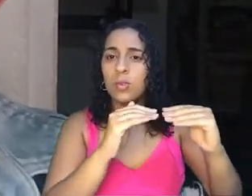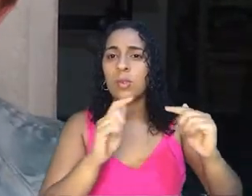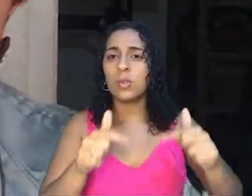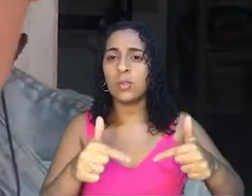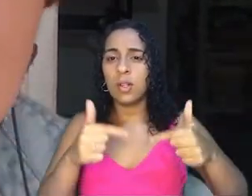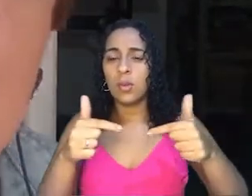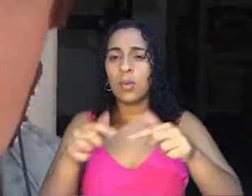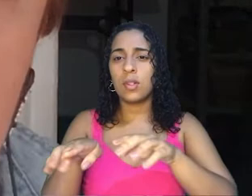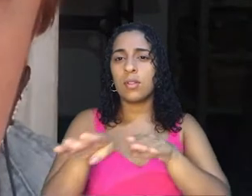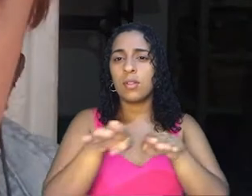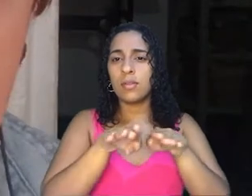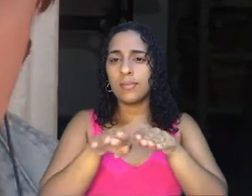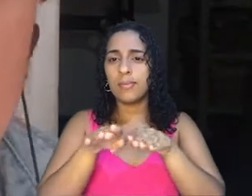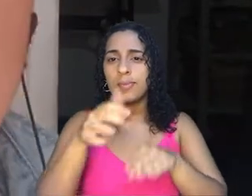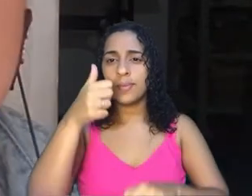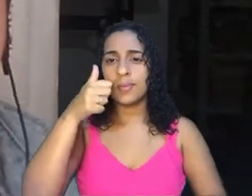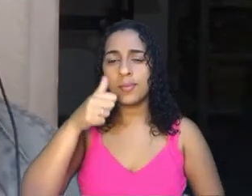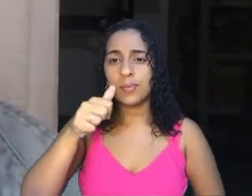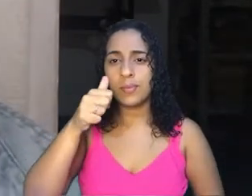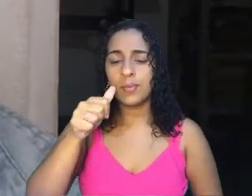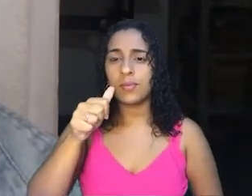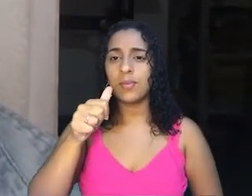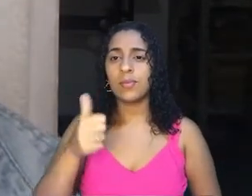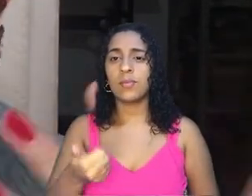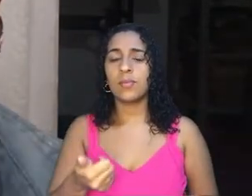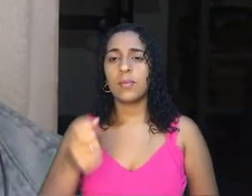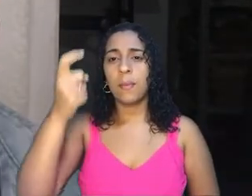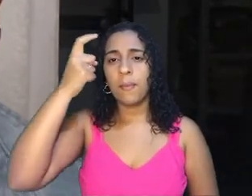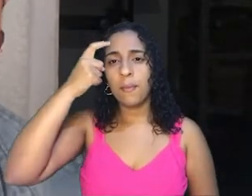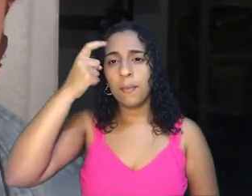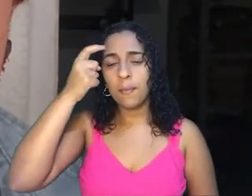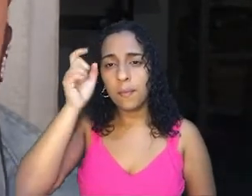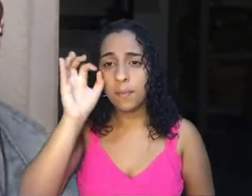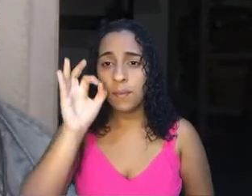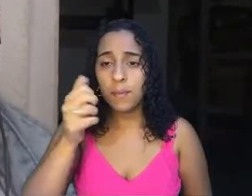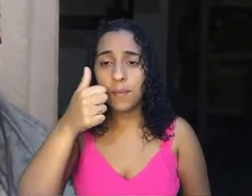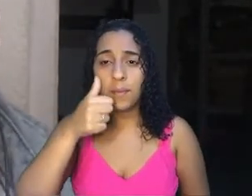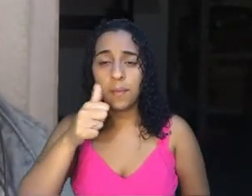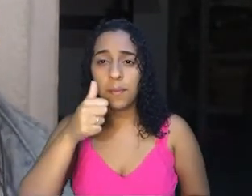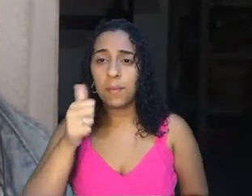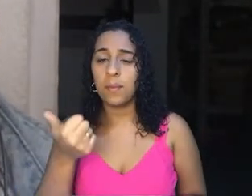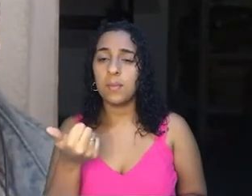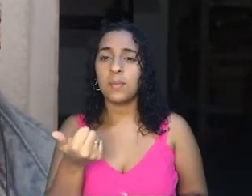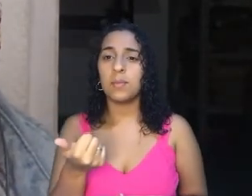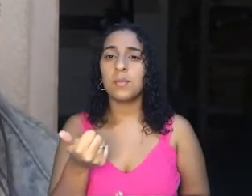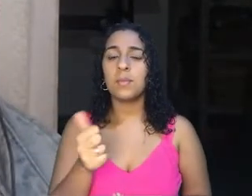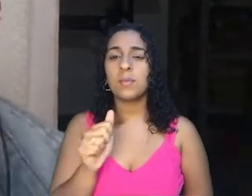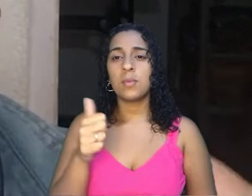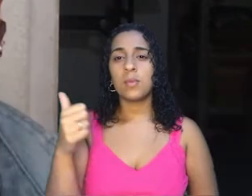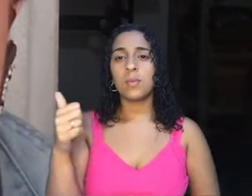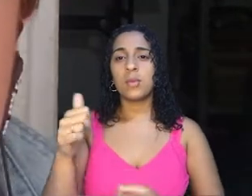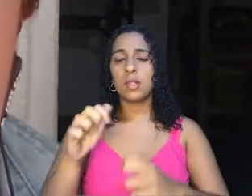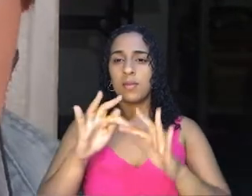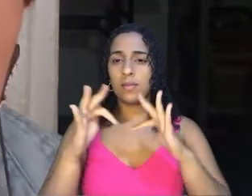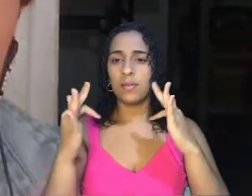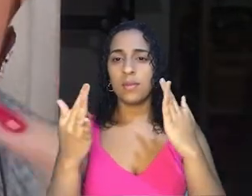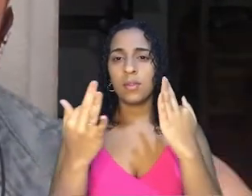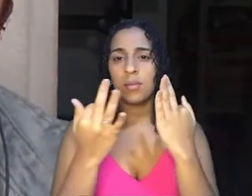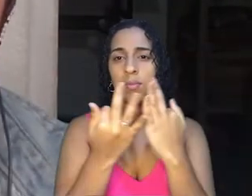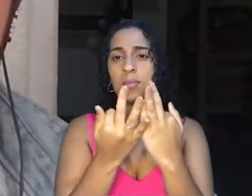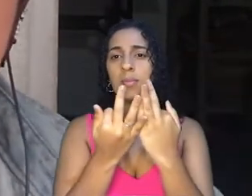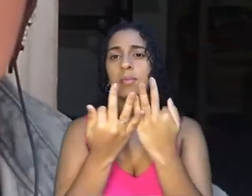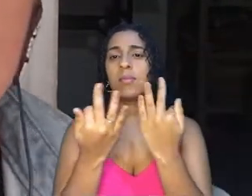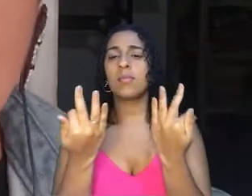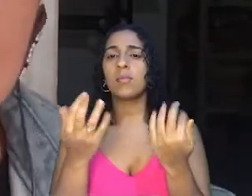EA construção da luta de igualdade pelas mulheres pensem né no nas mulheres da sua